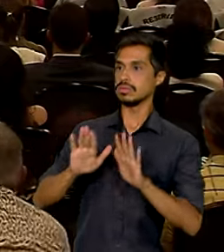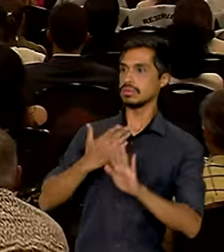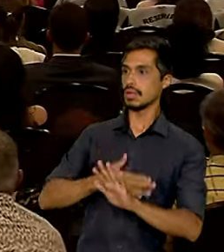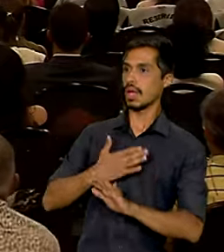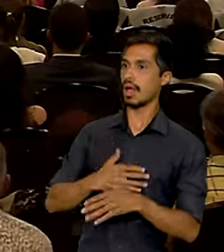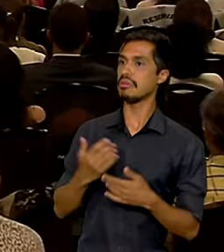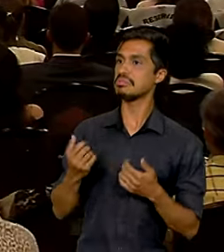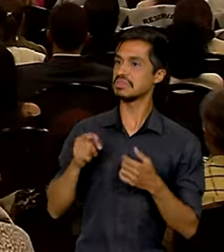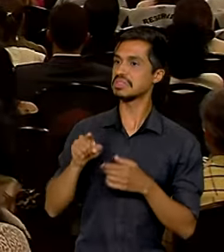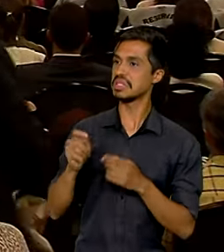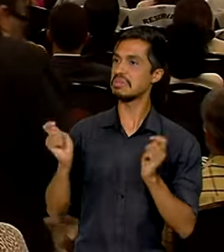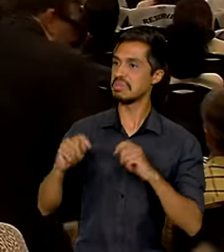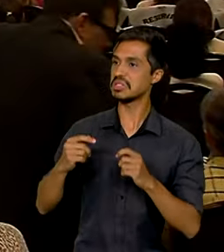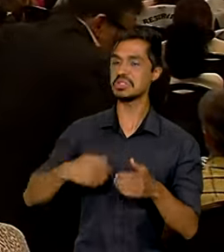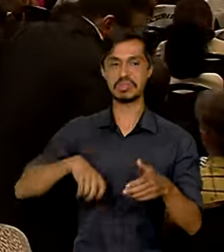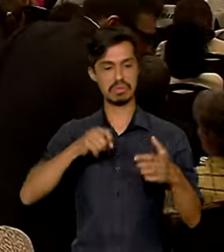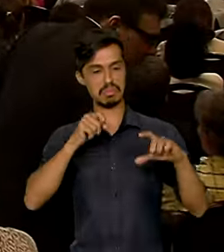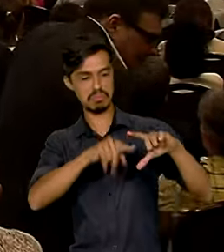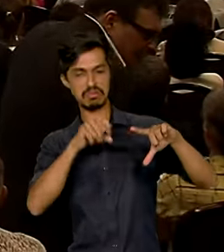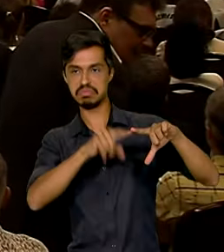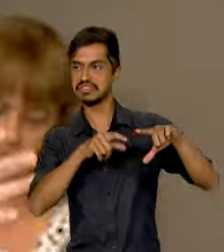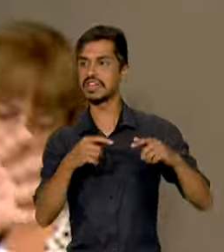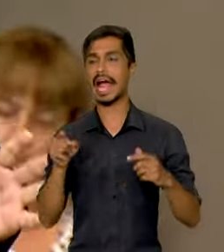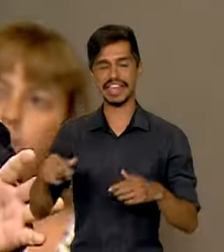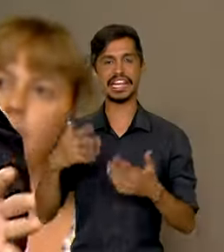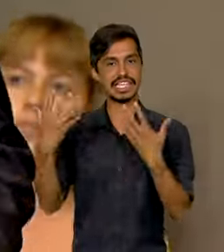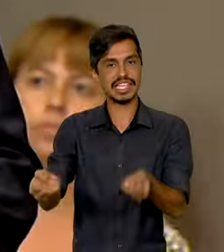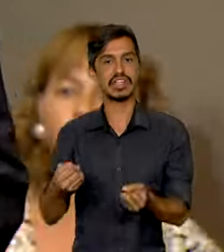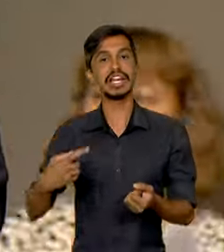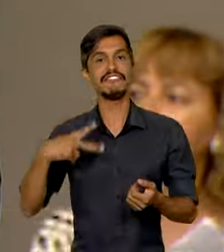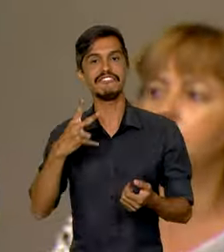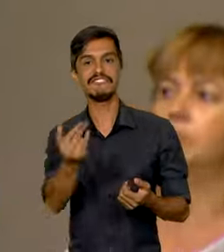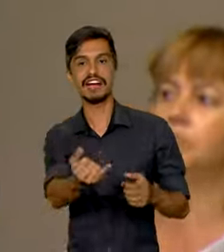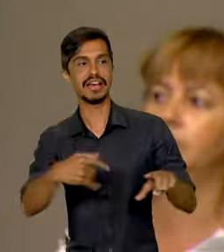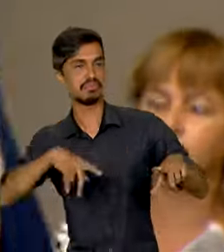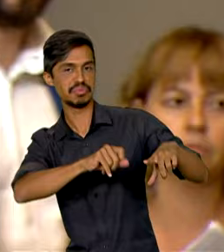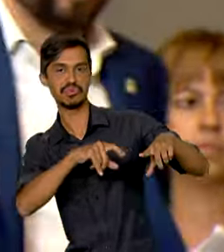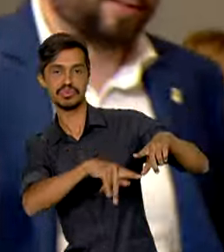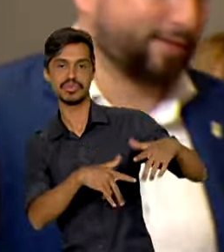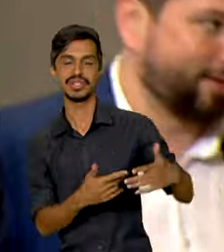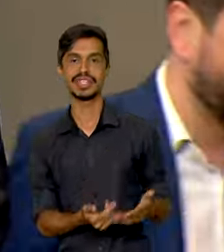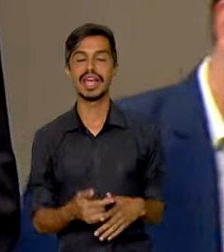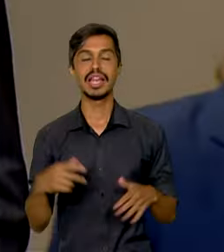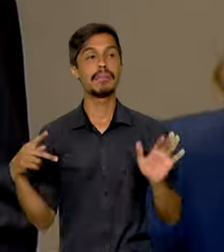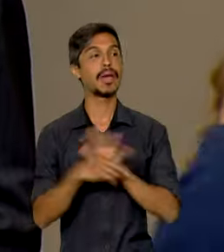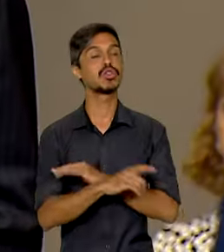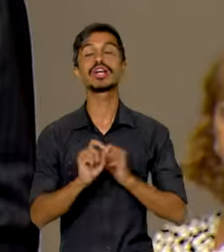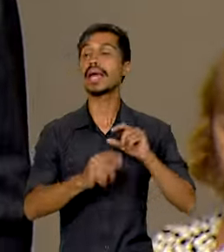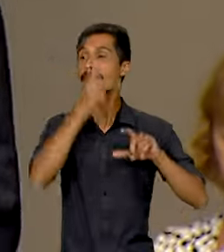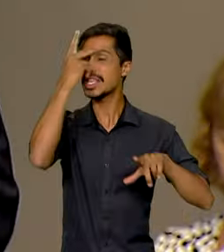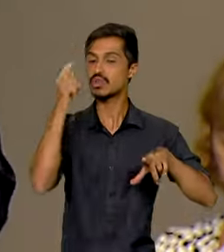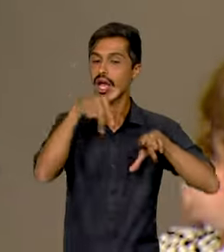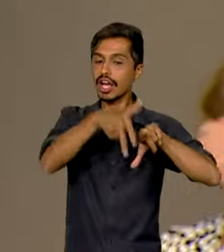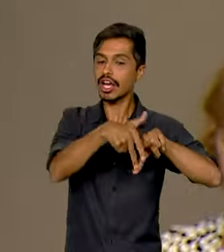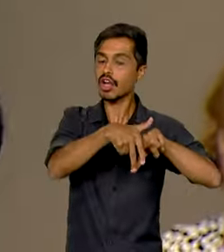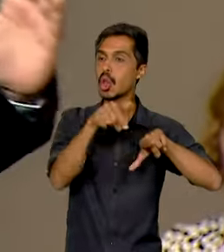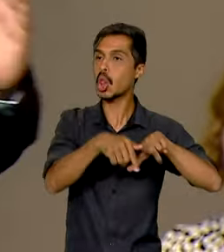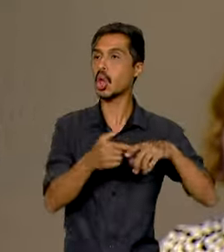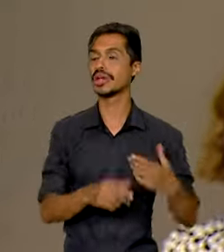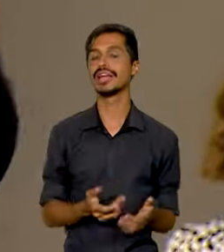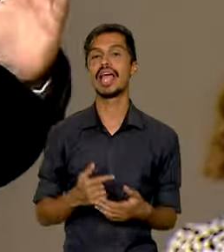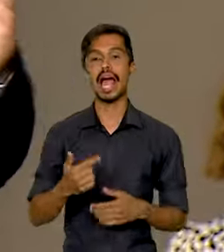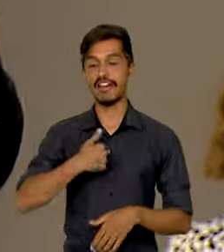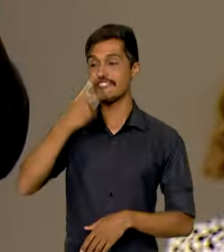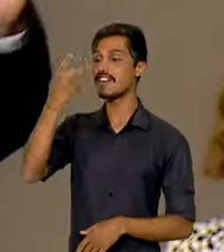bem bom de bater um pênalti. E ele topou, ele vai bater o pênalti. E ele perguntou, quem é o goleiro? Eu disse, eu. E aí a